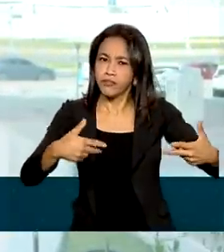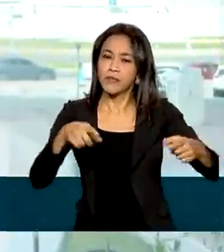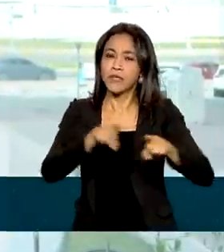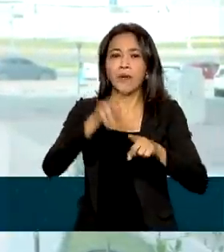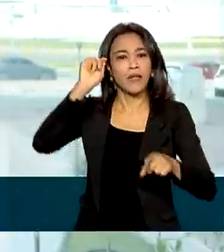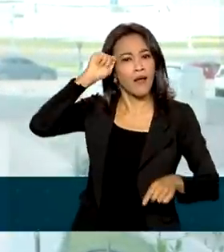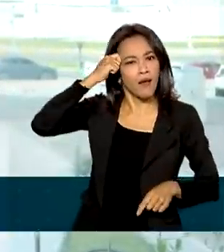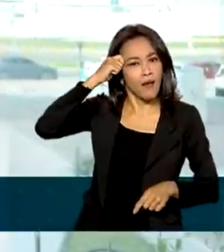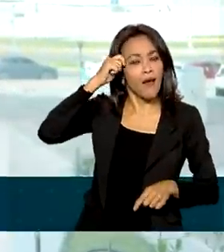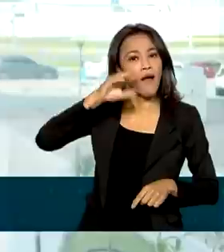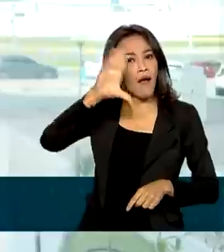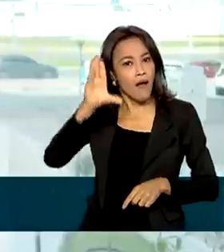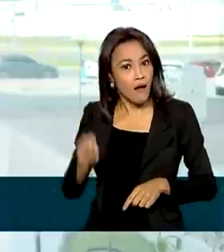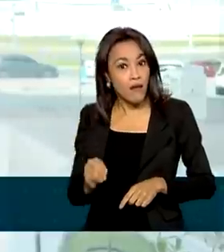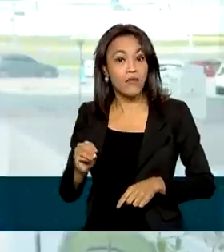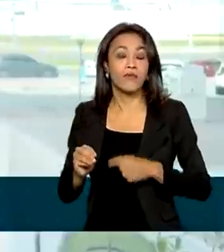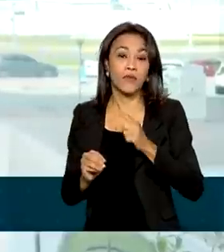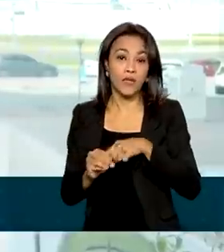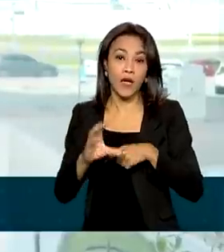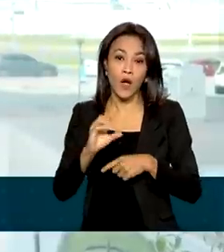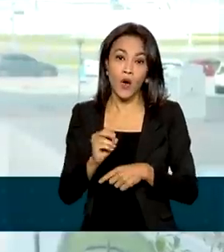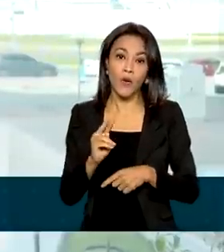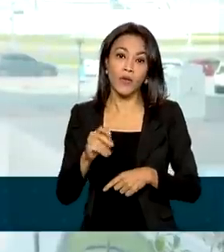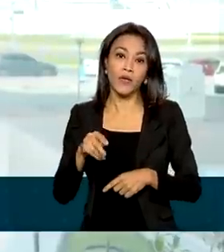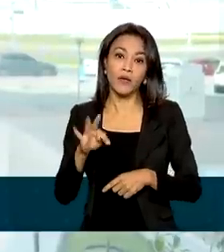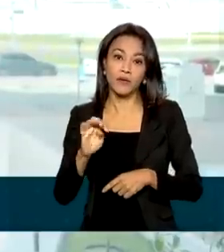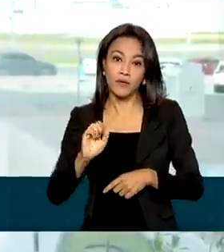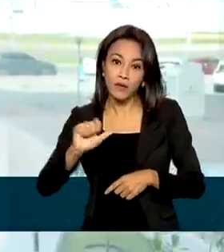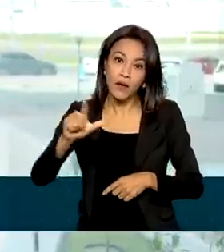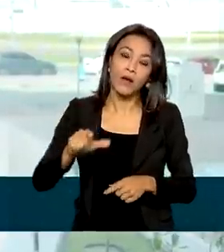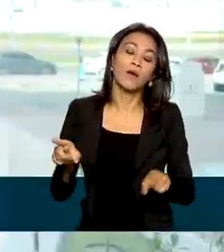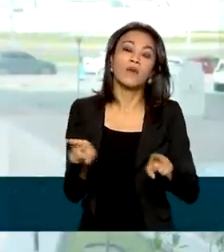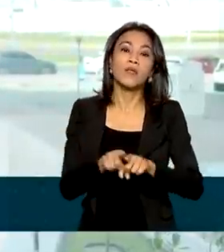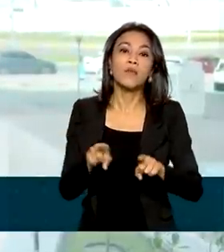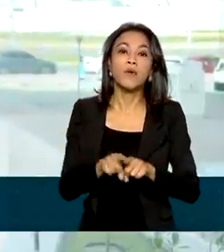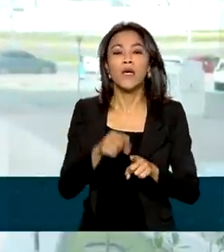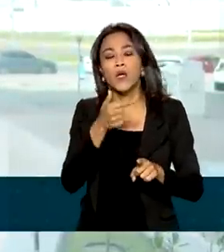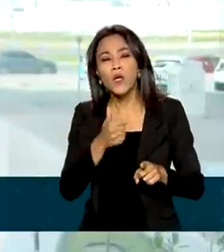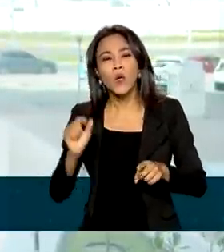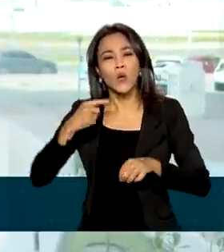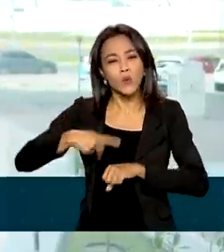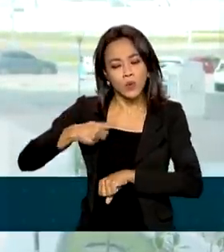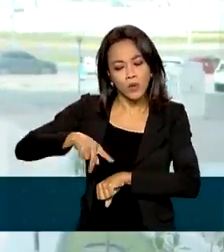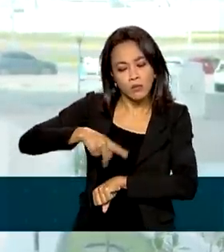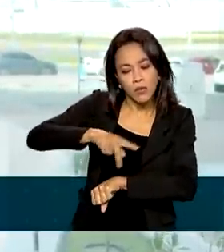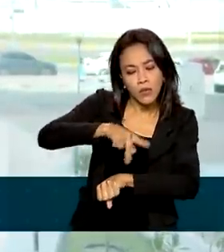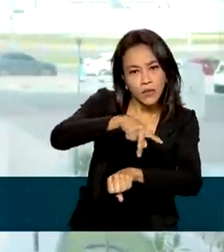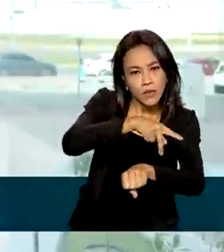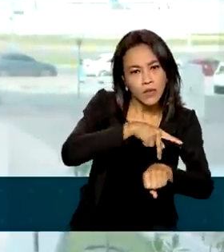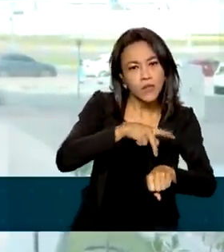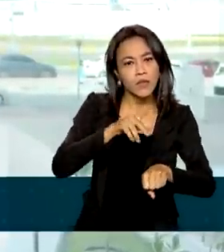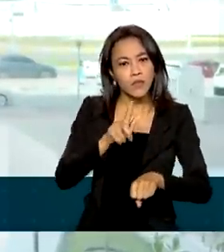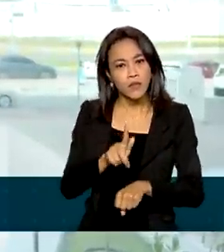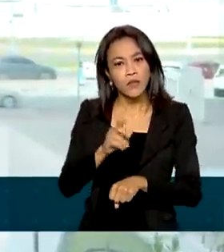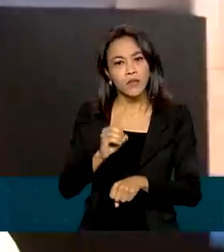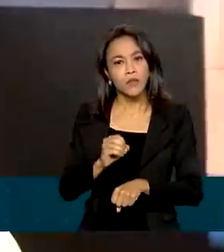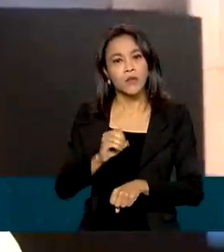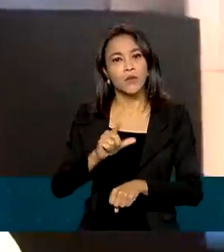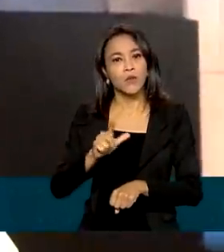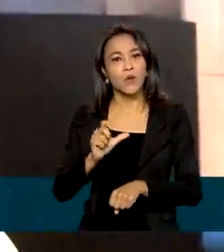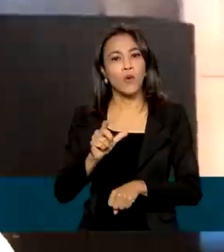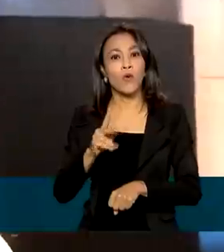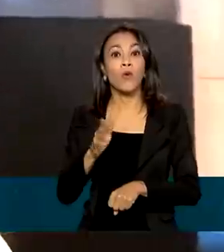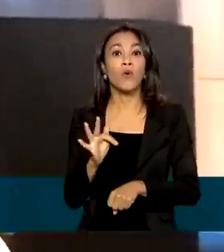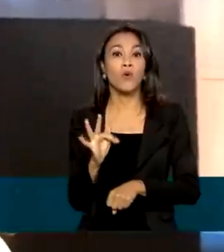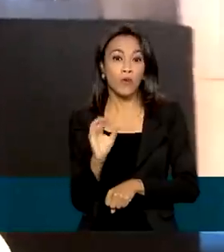Oriental, sem falar da própria comunidade do Golfo, dos países árabes aqui do Golfo, e do resto da África.